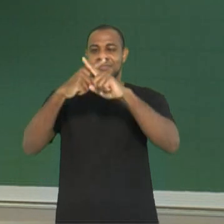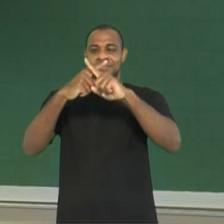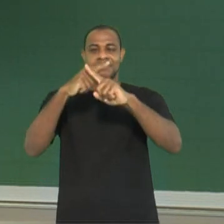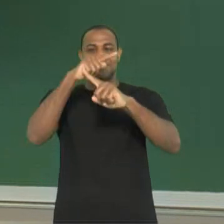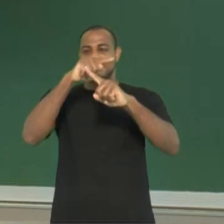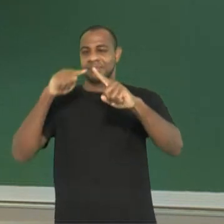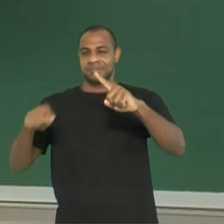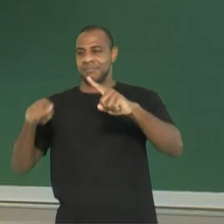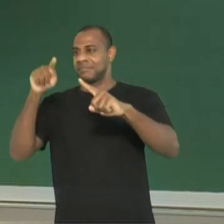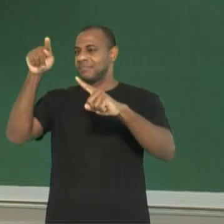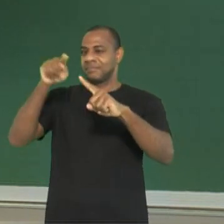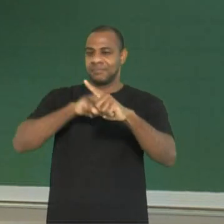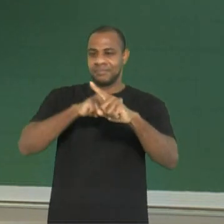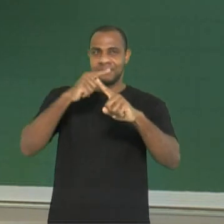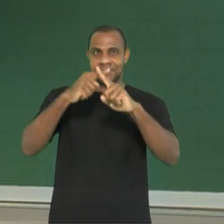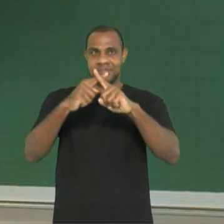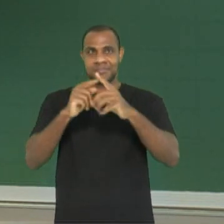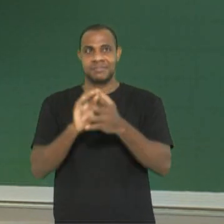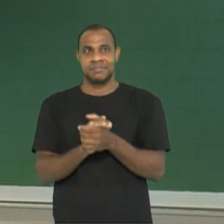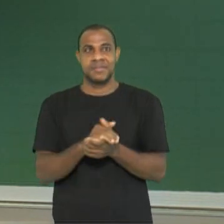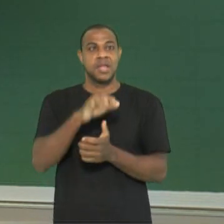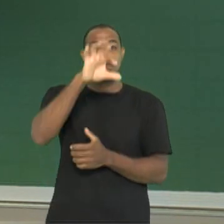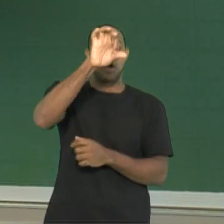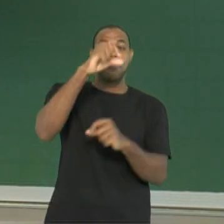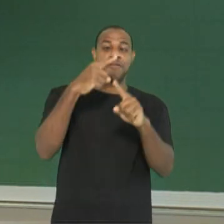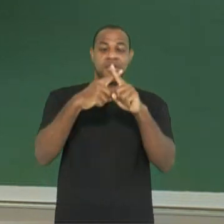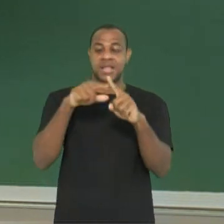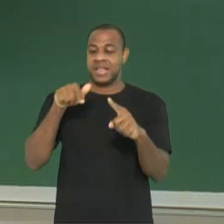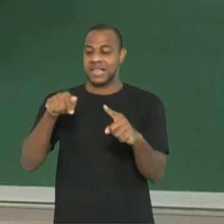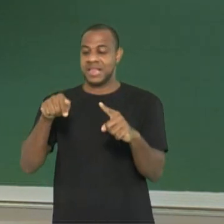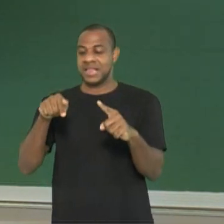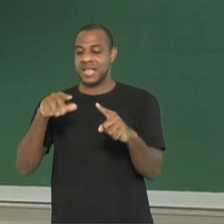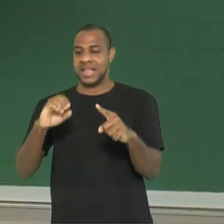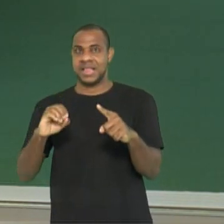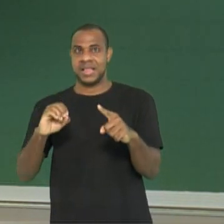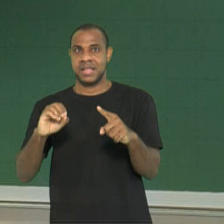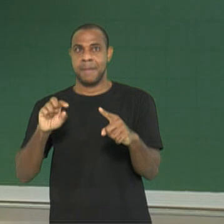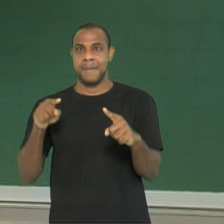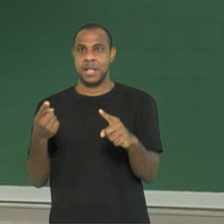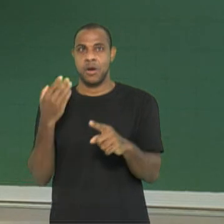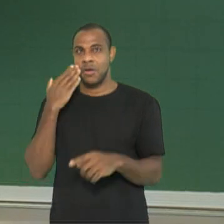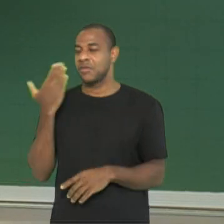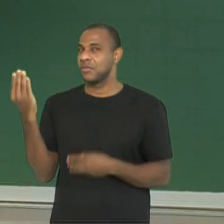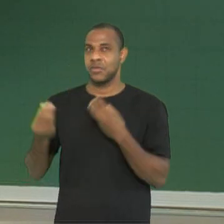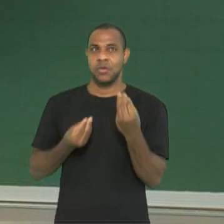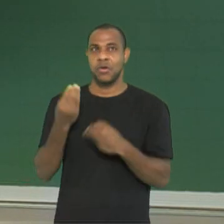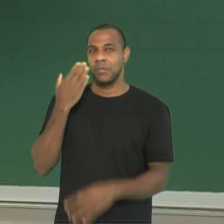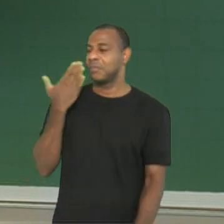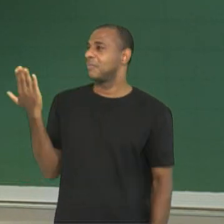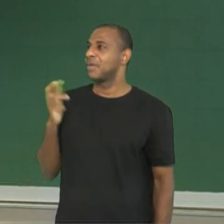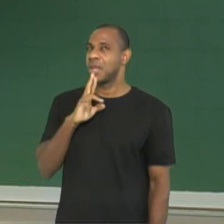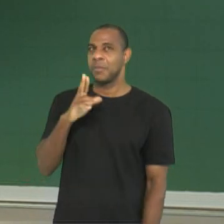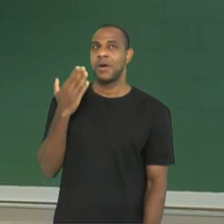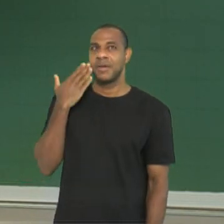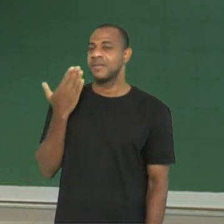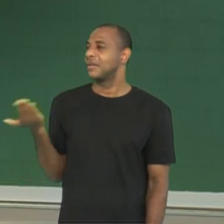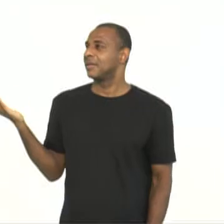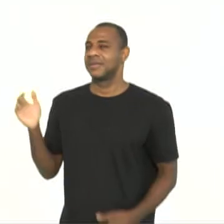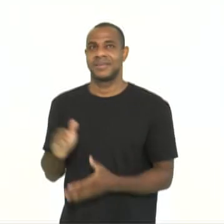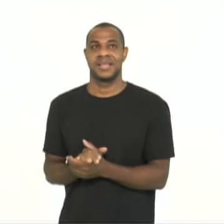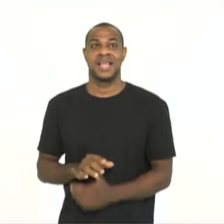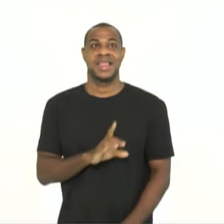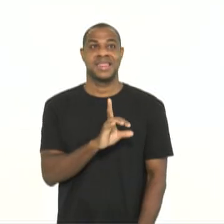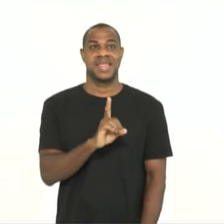do 9 vezes os 7 milhões e o D vezes 1, nós vamos ter essa situação aqui, D igual